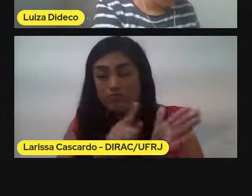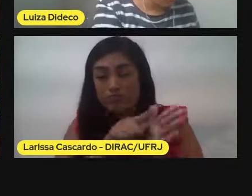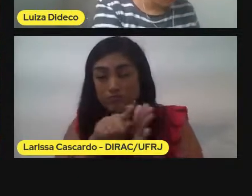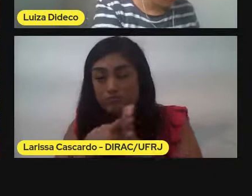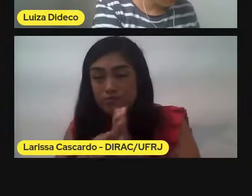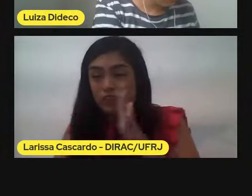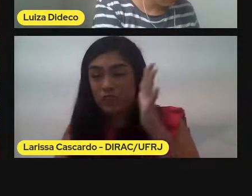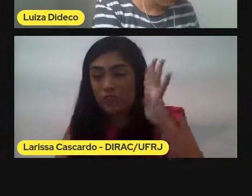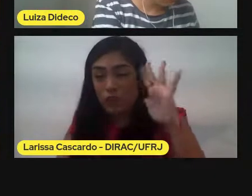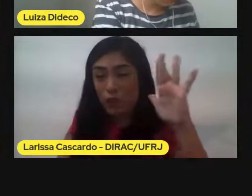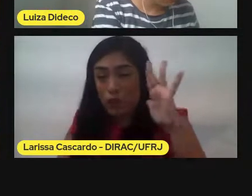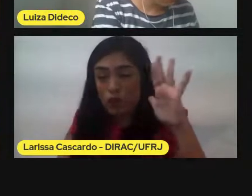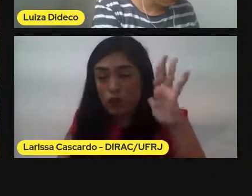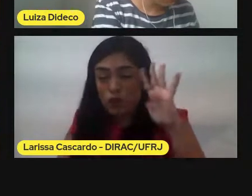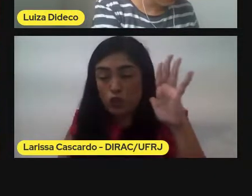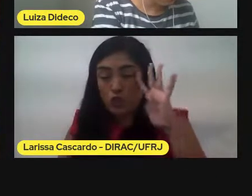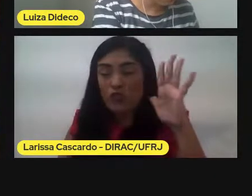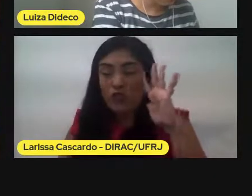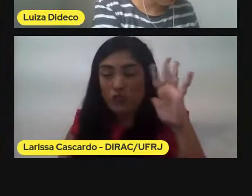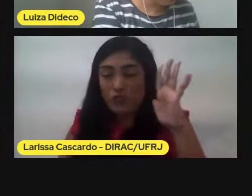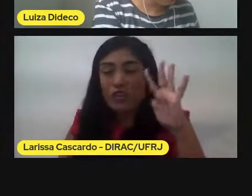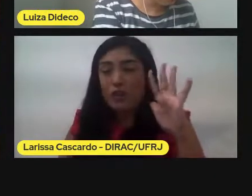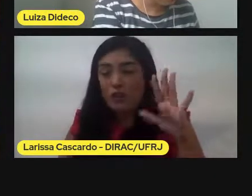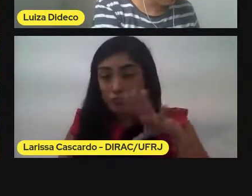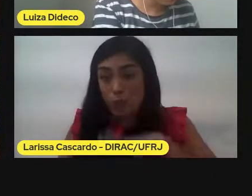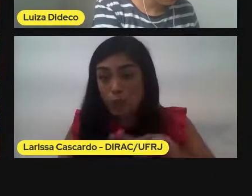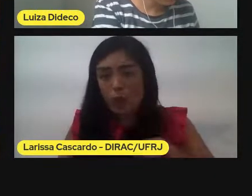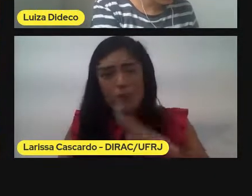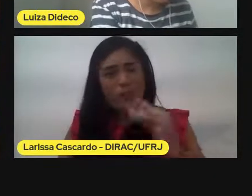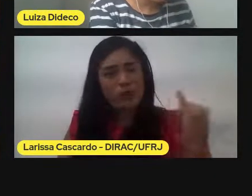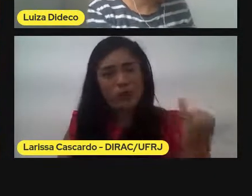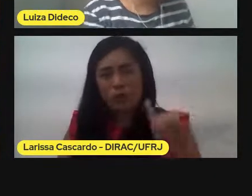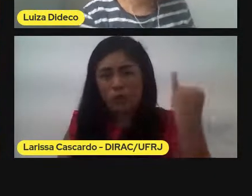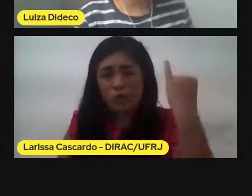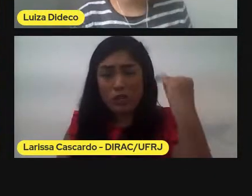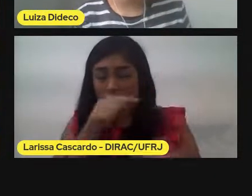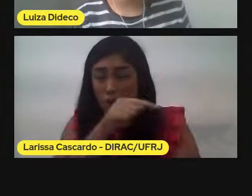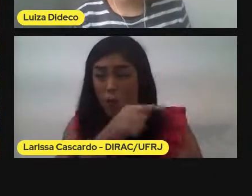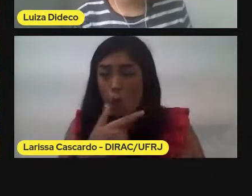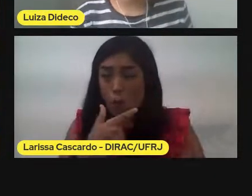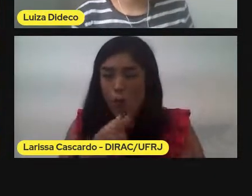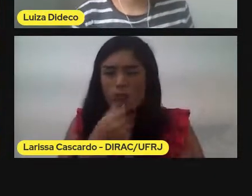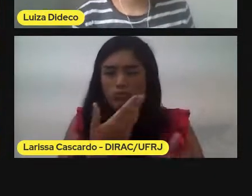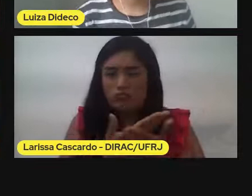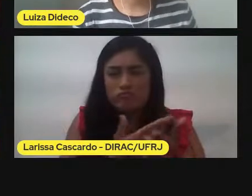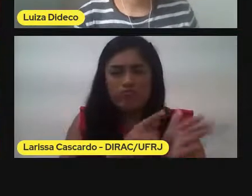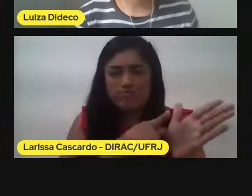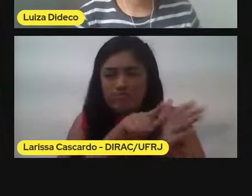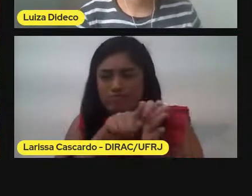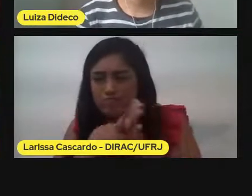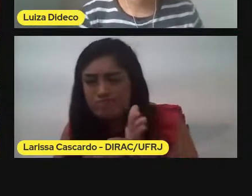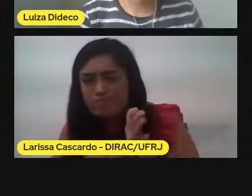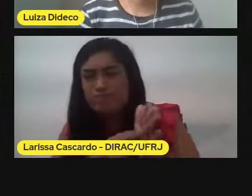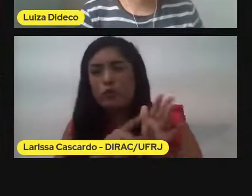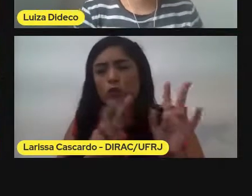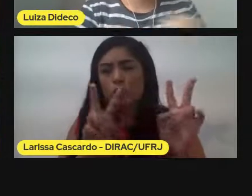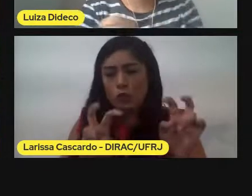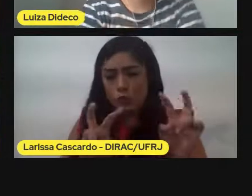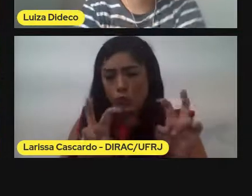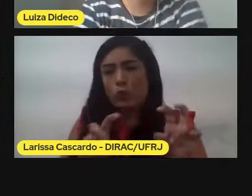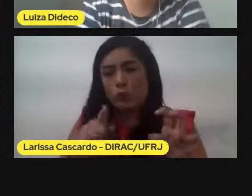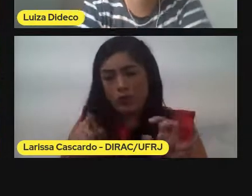estudou muito o livro do Desassossego, estudou muito a poesia do Fernando Pessoa, também estuda as artes em geral, estuda a dança,